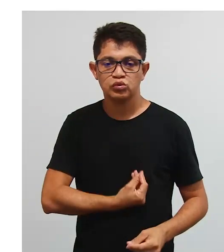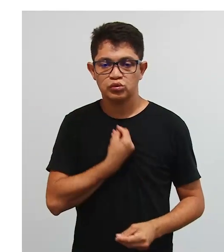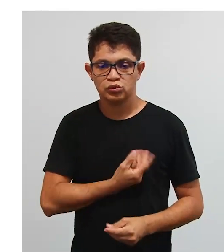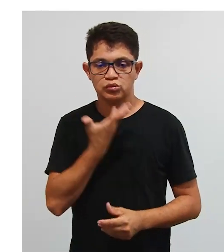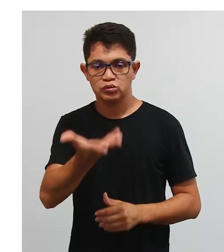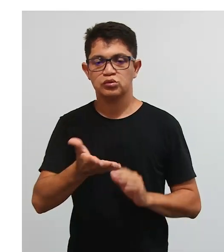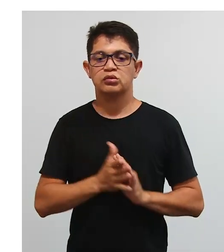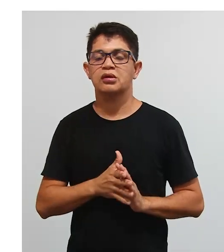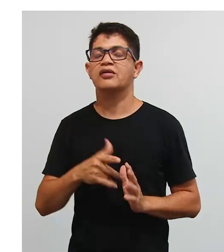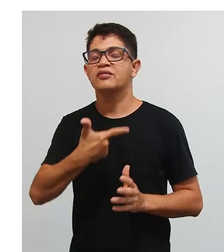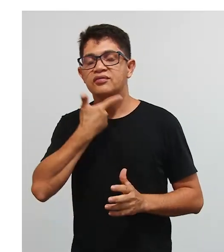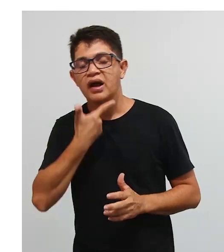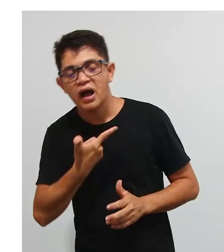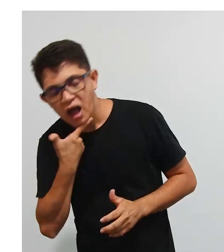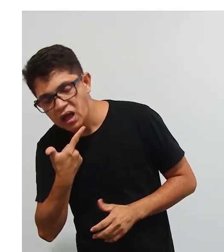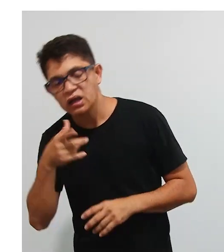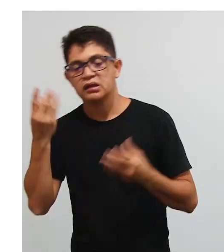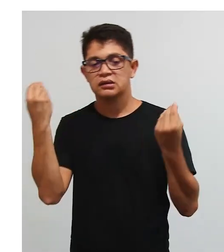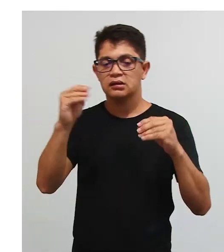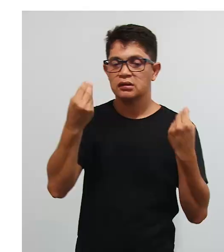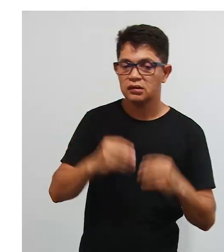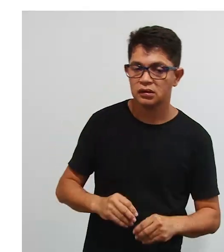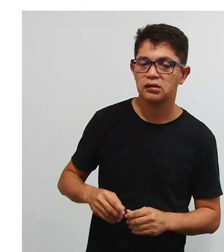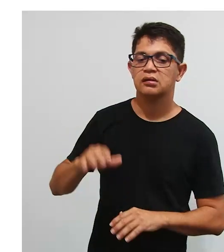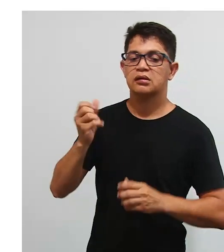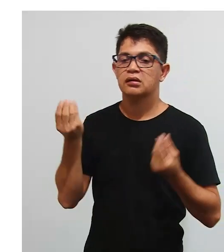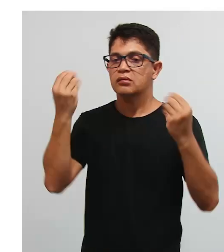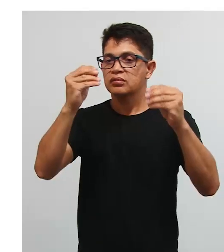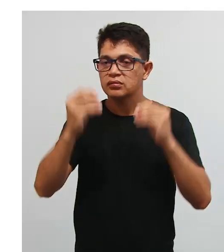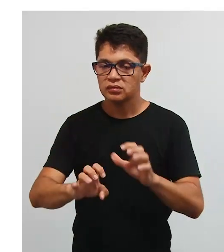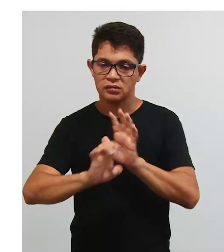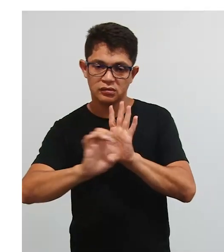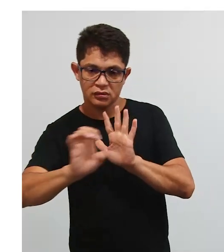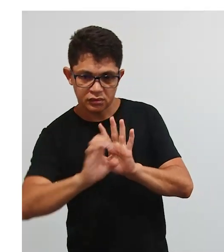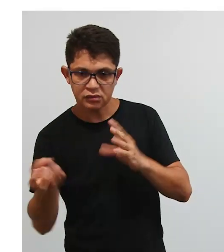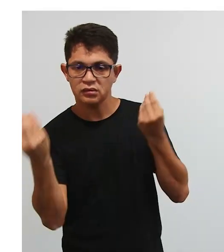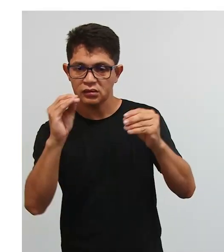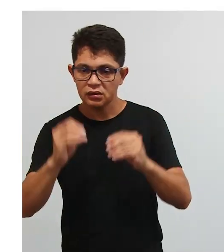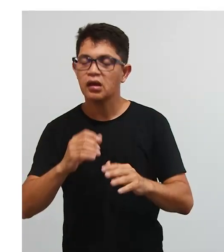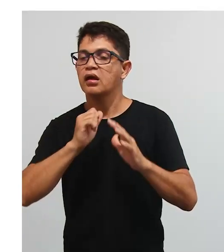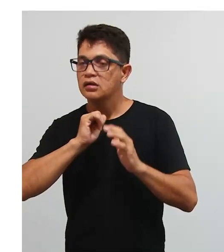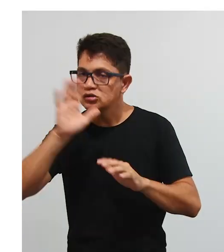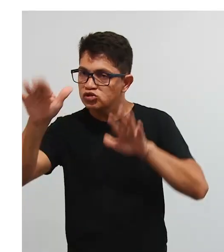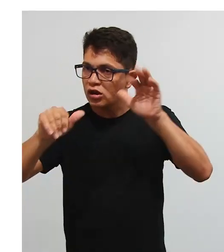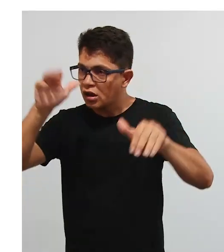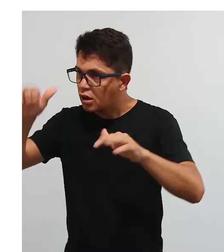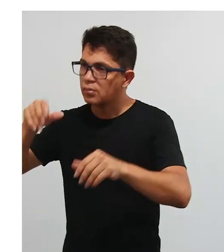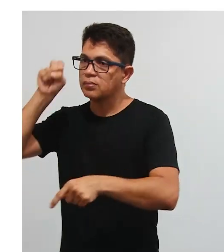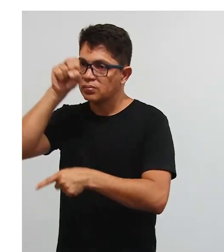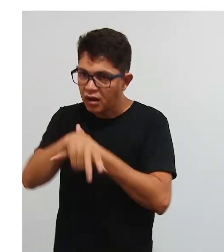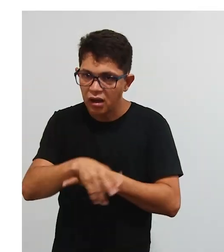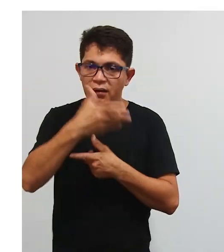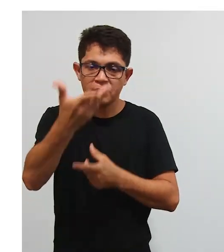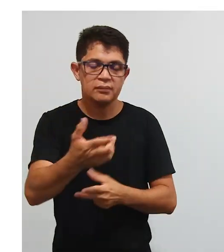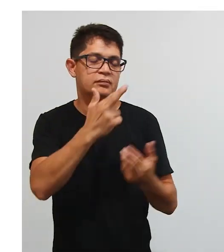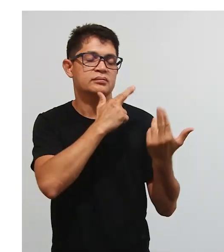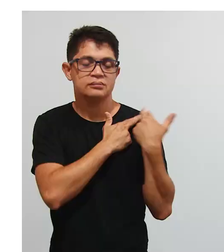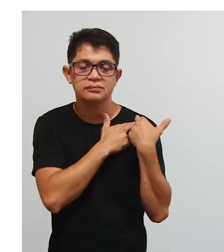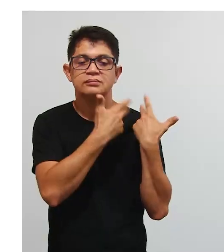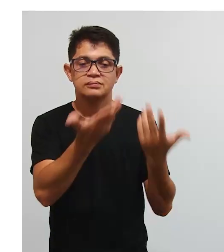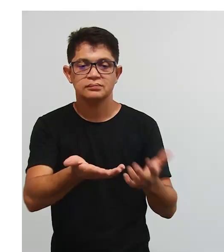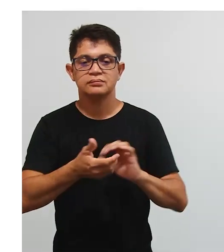concurso público e vai cumprir os requisitos descritos no edital. Os TAEs, né, como a gente chama, eles